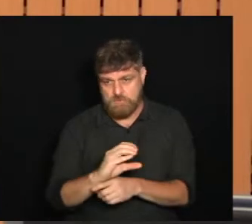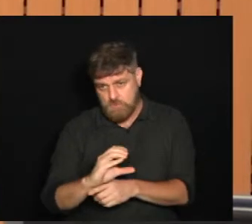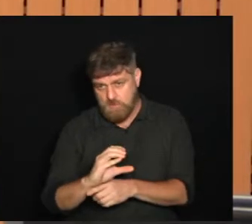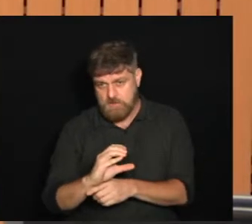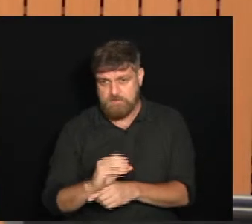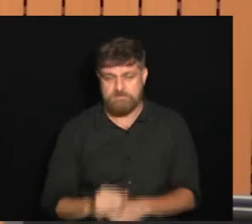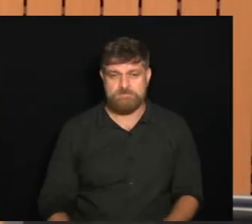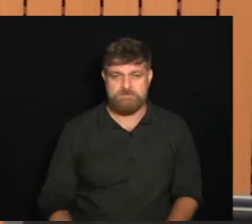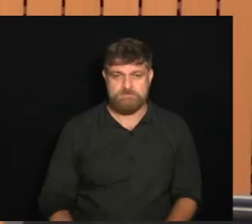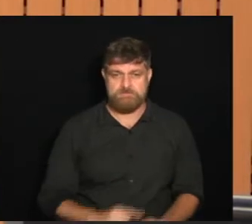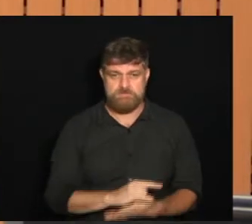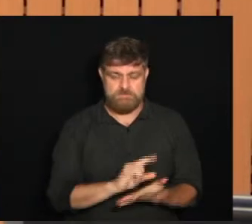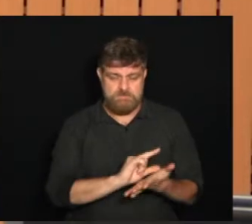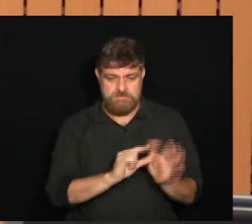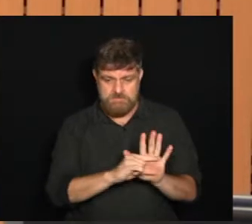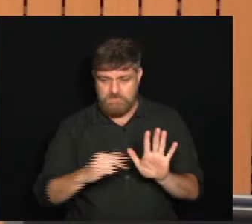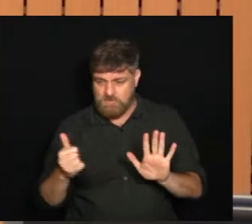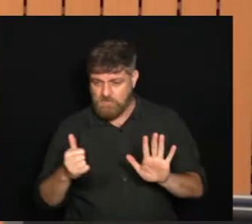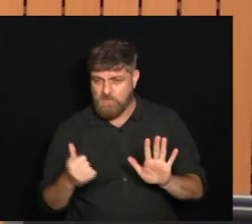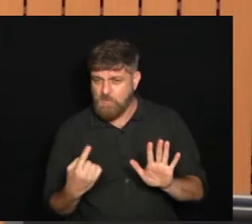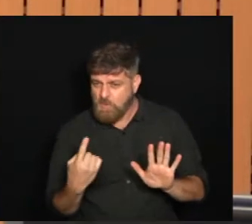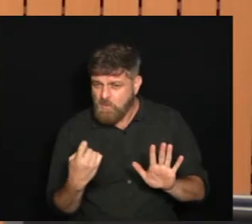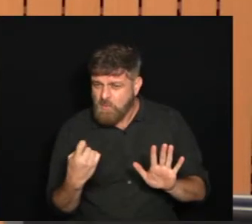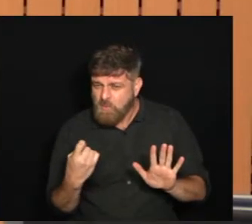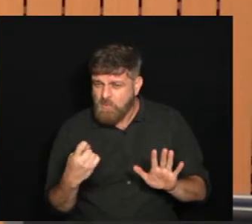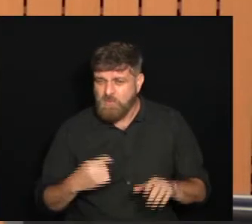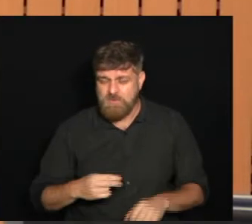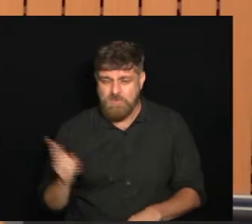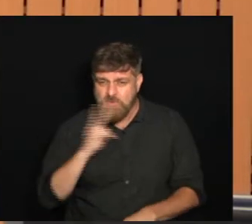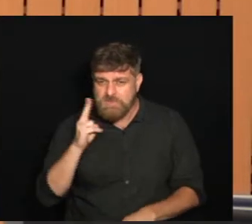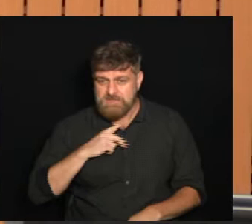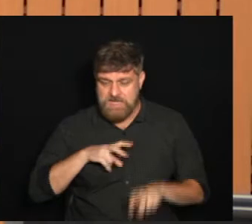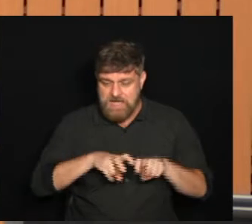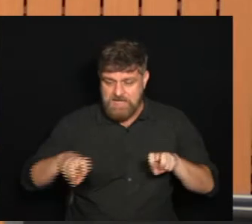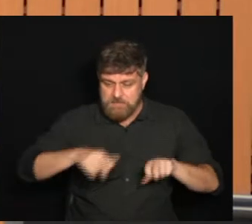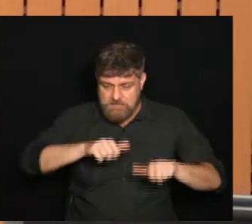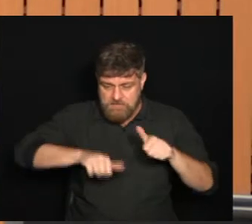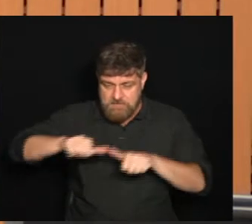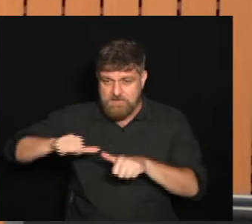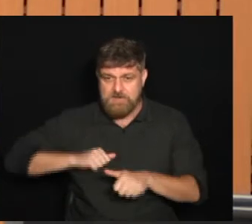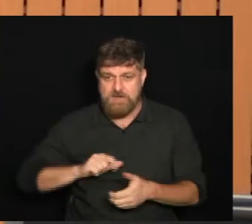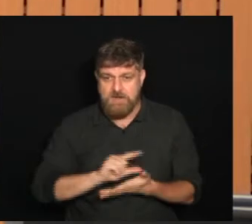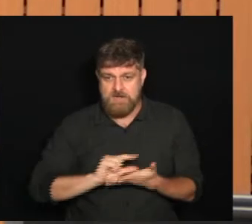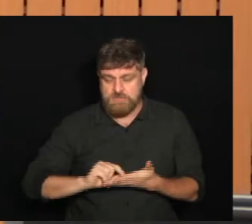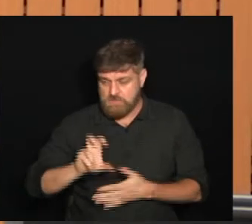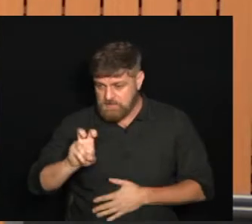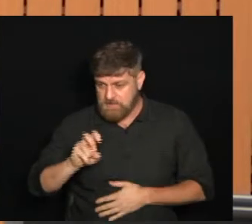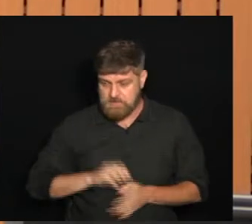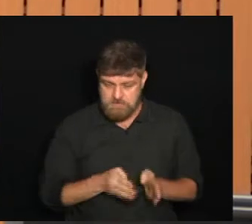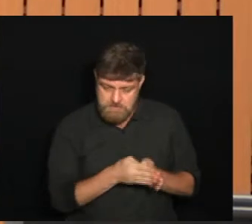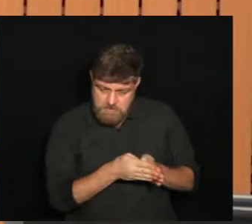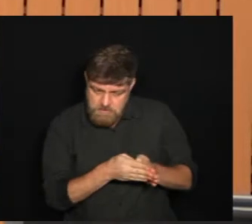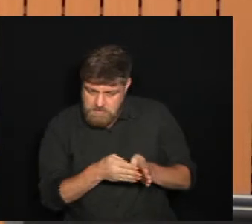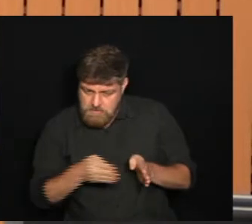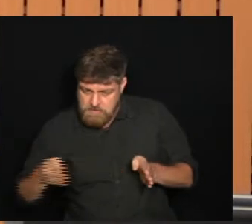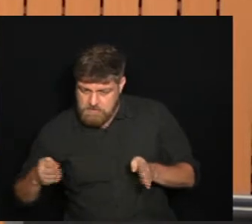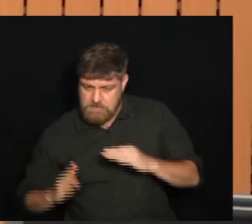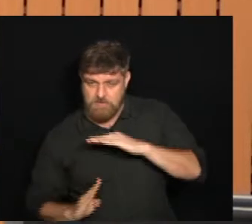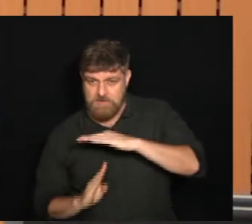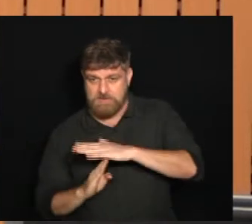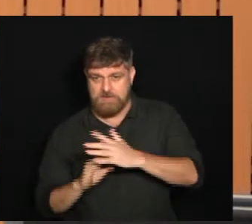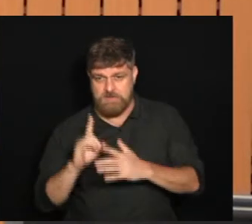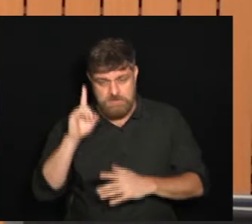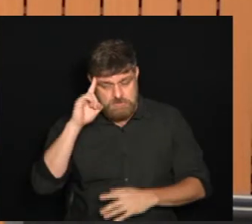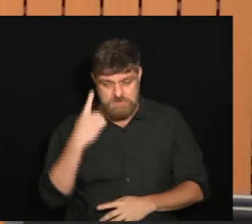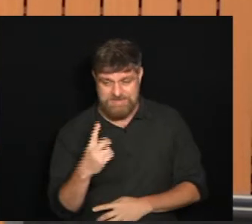Parágrafo único. Casos urgentes serão apreciados diretamente pela mesa. Artigo 5º. Durante o período de que trata este ato,